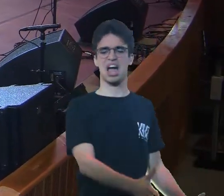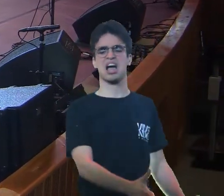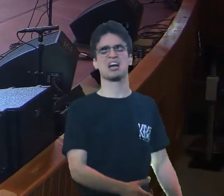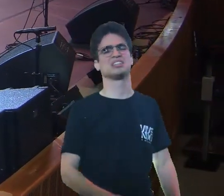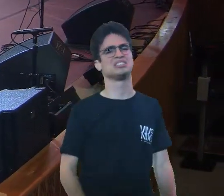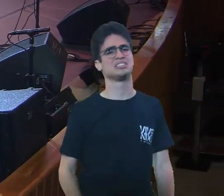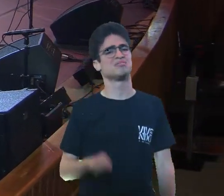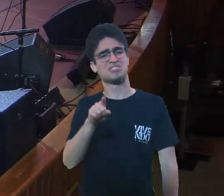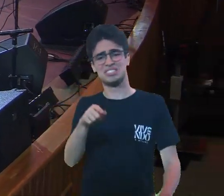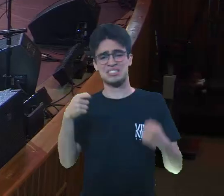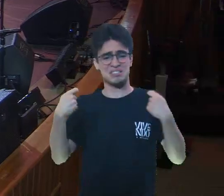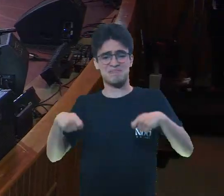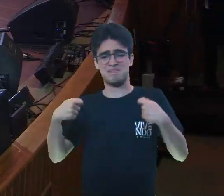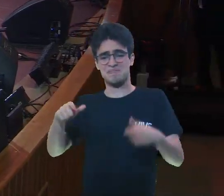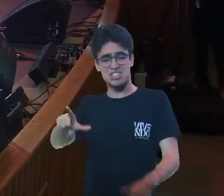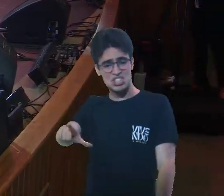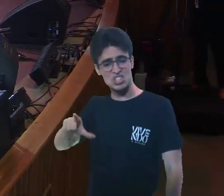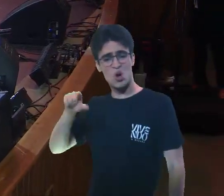Decida